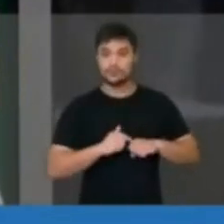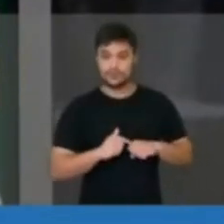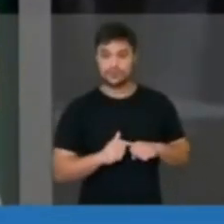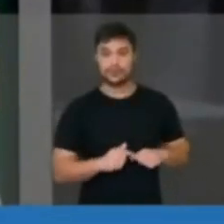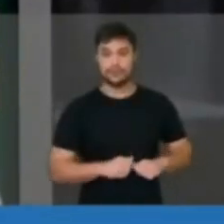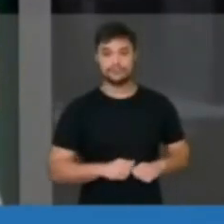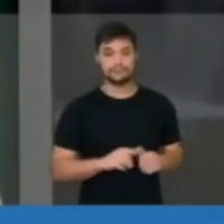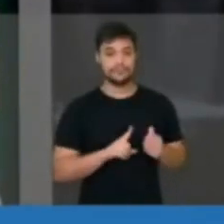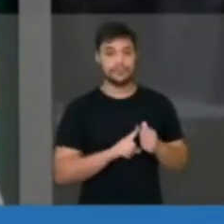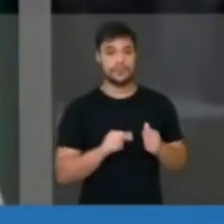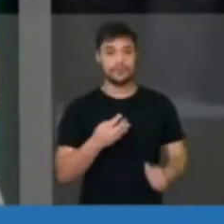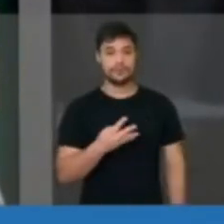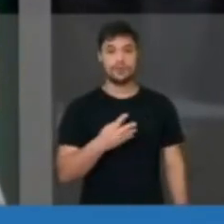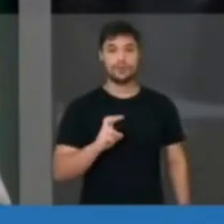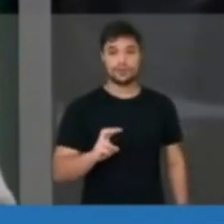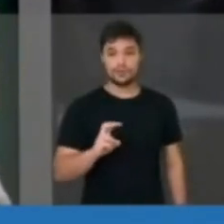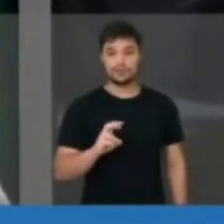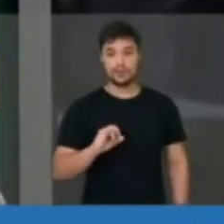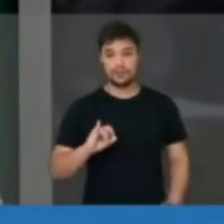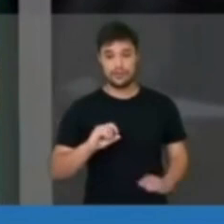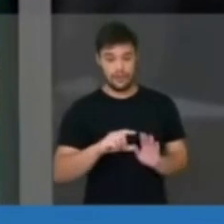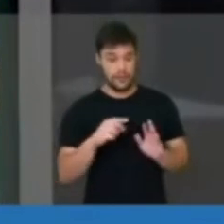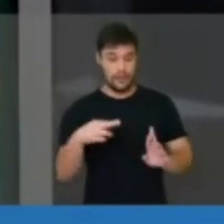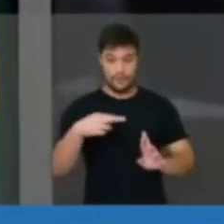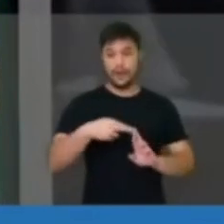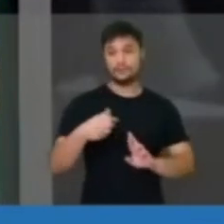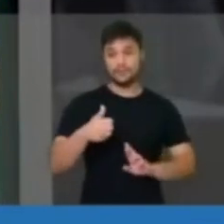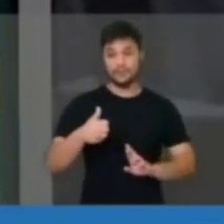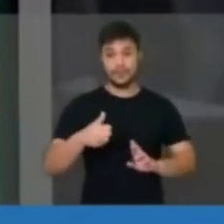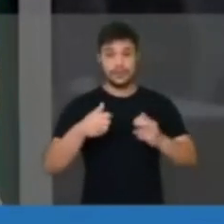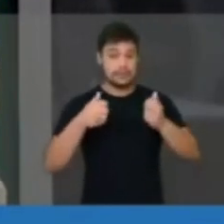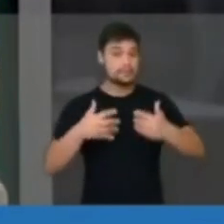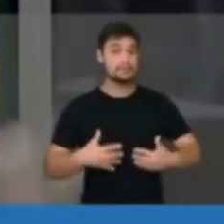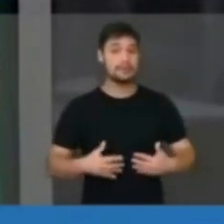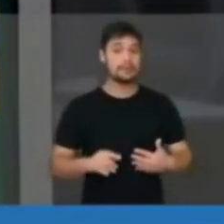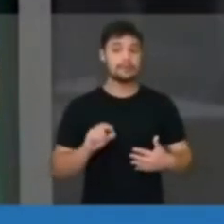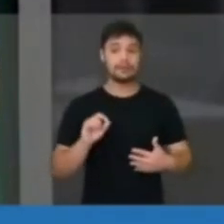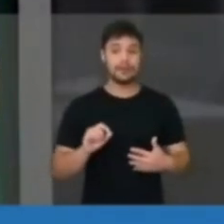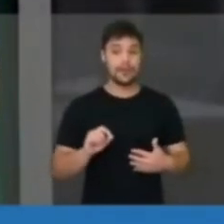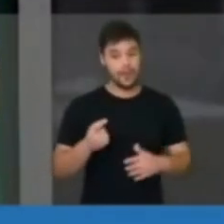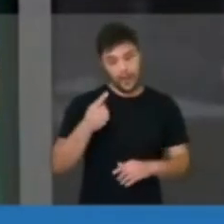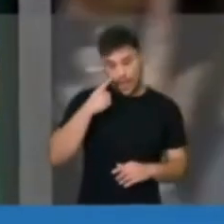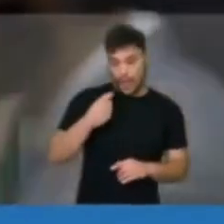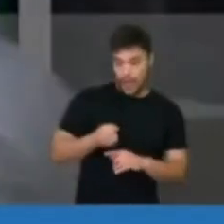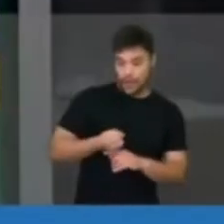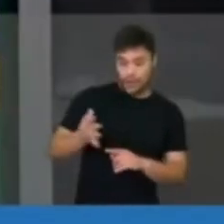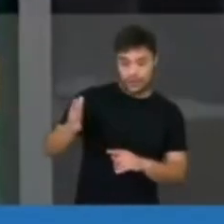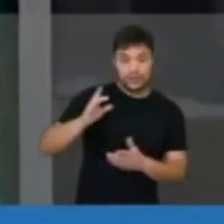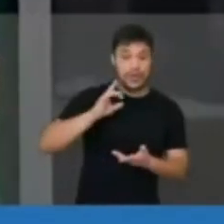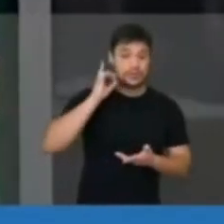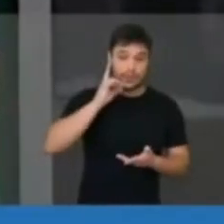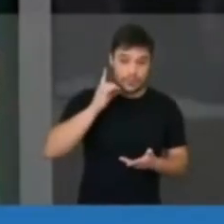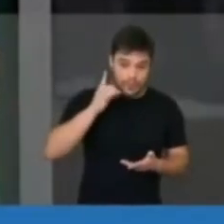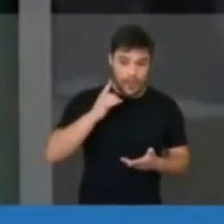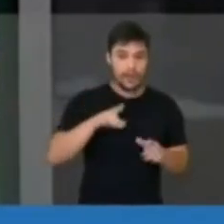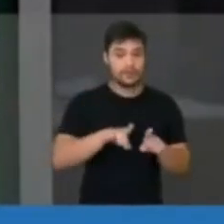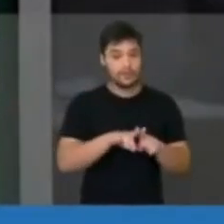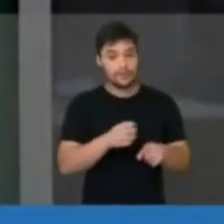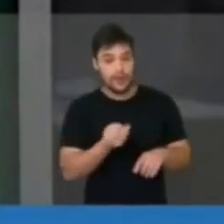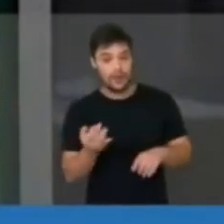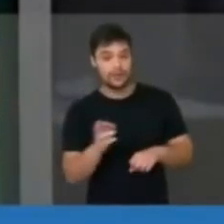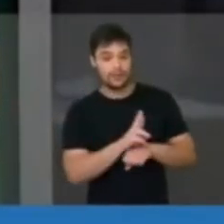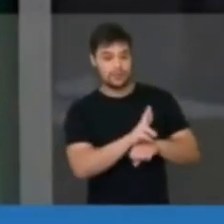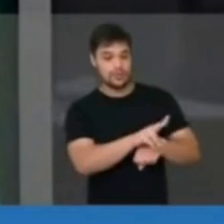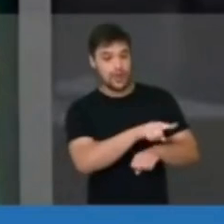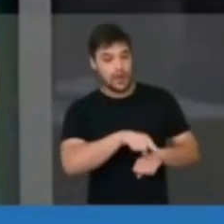No seu artigo 45, parágrafo 1º, ela fala que o número total de deputados, bem como a representação dos